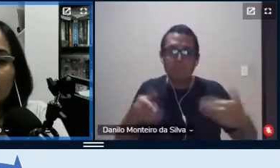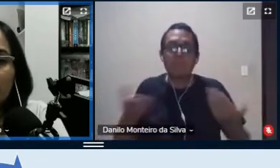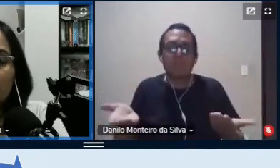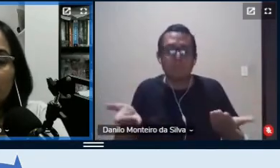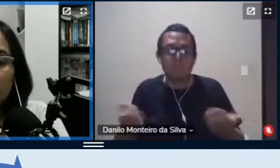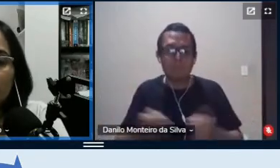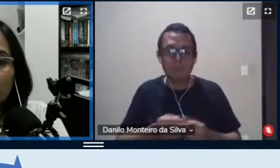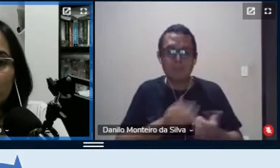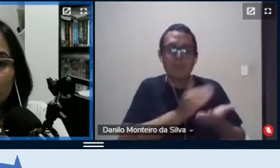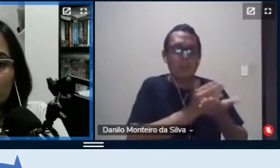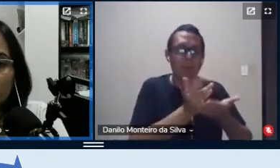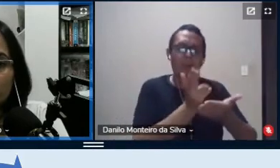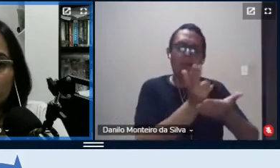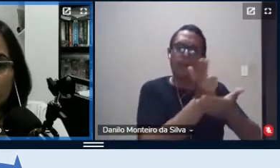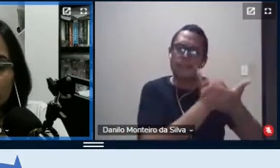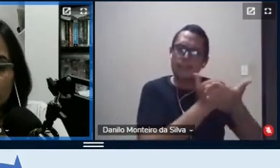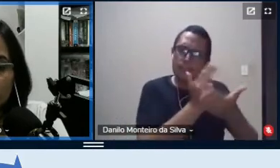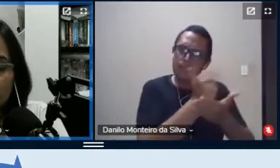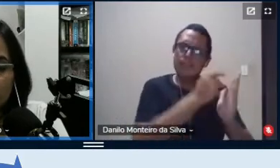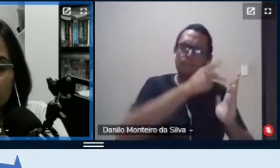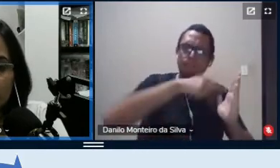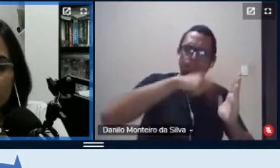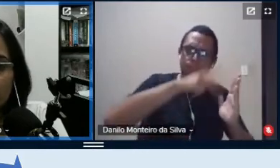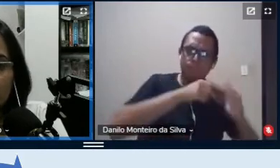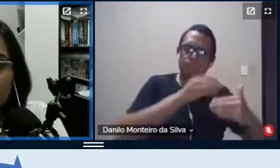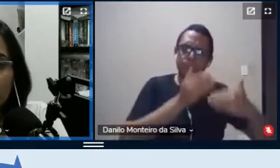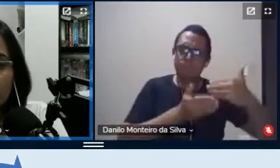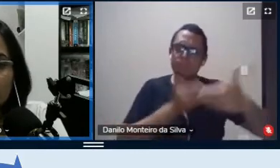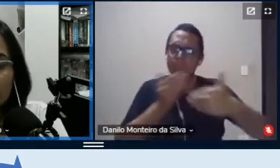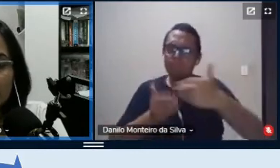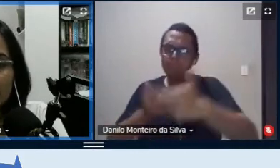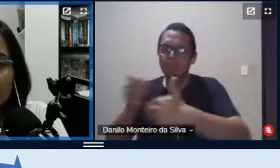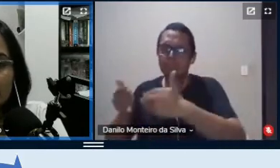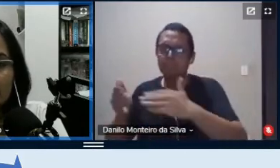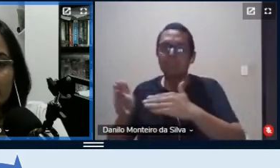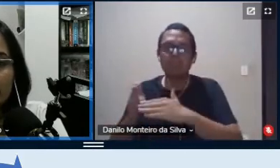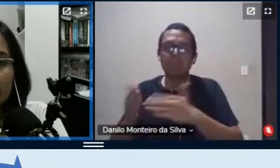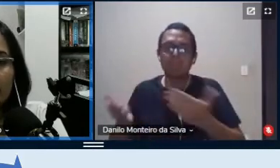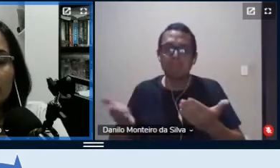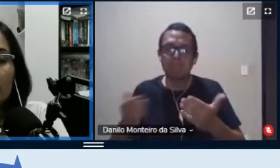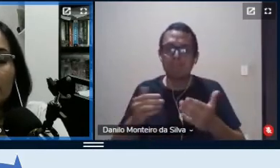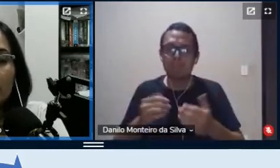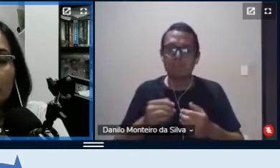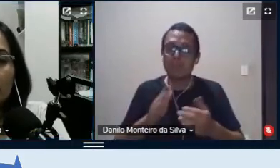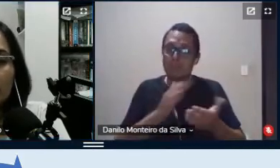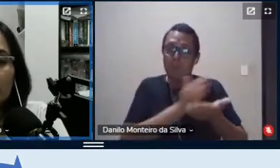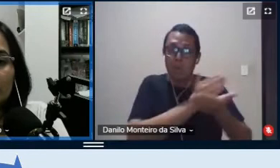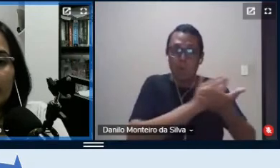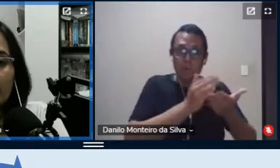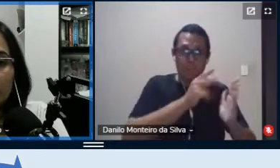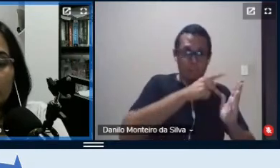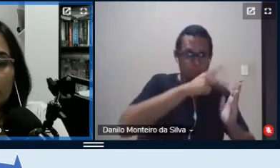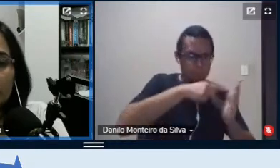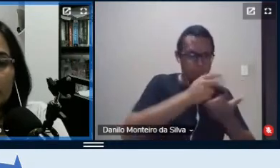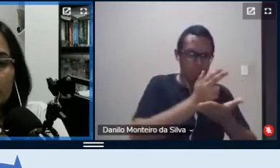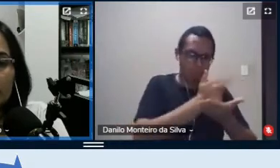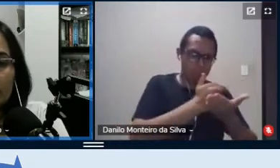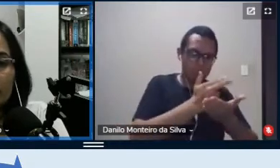do desenvolvimento de produtos, eu posso aplicar o meu